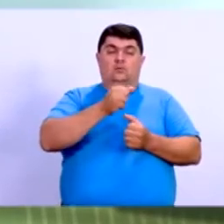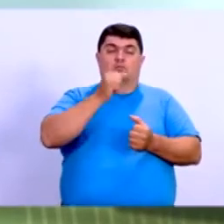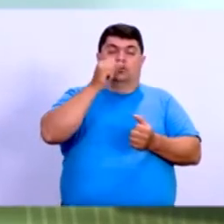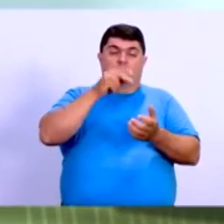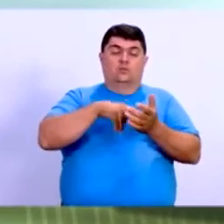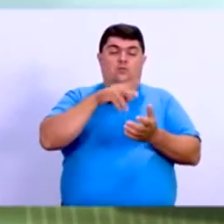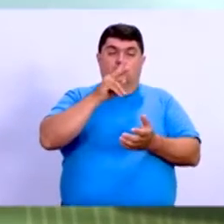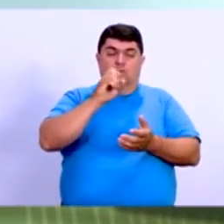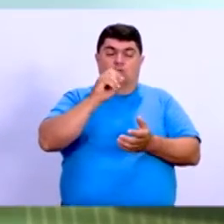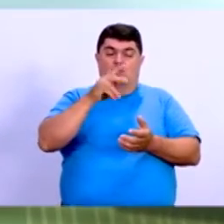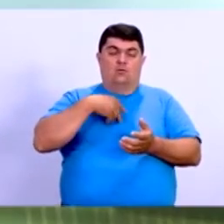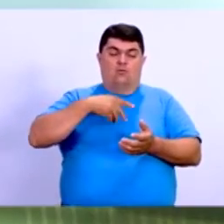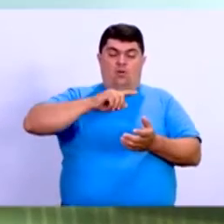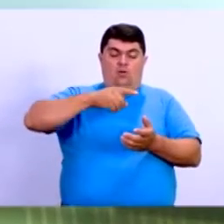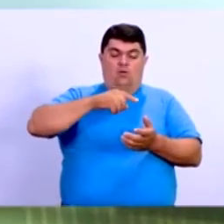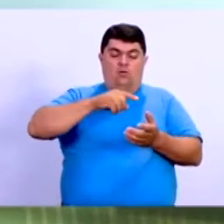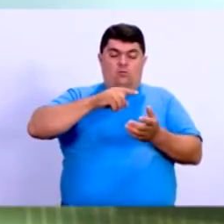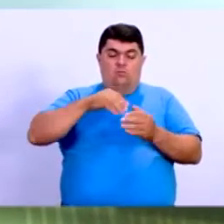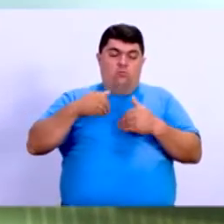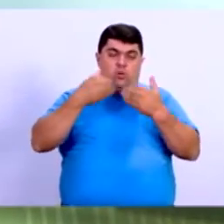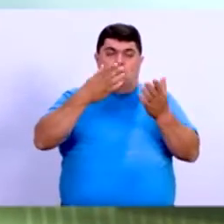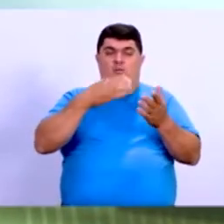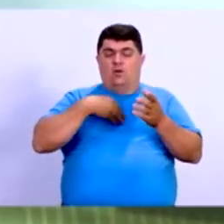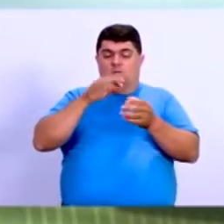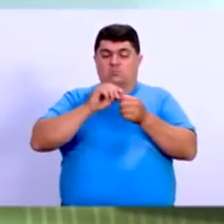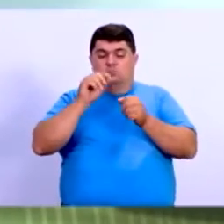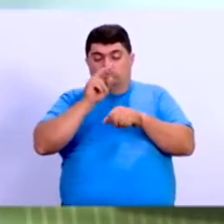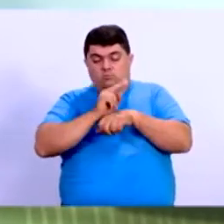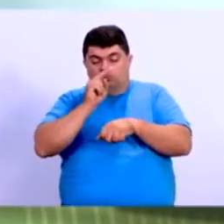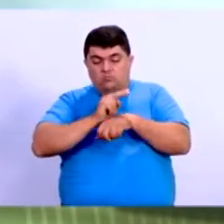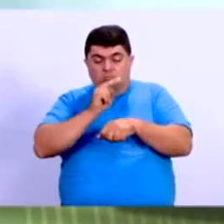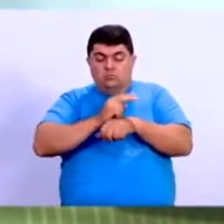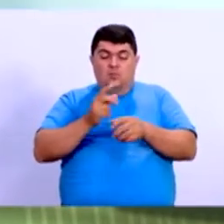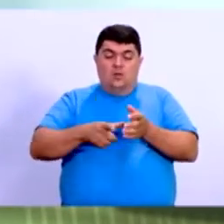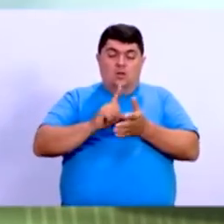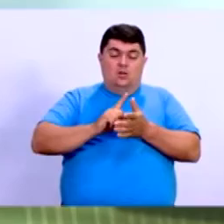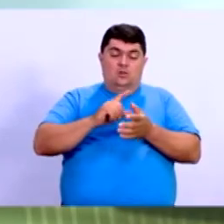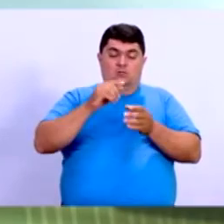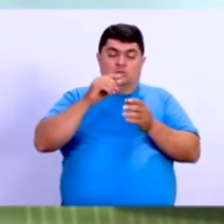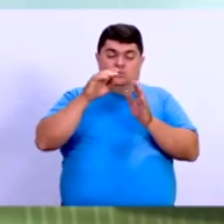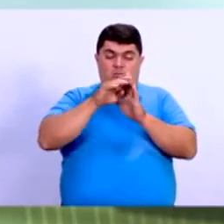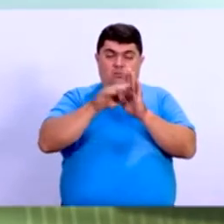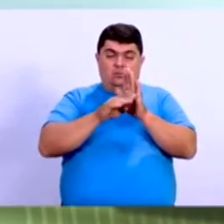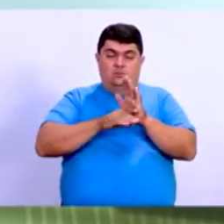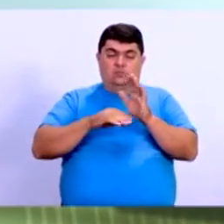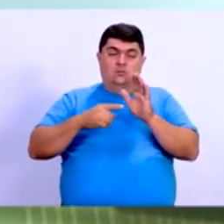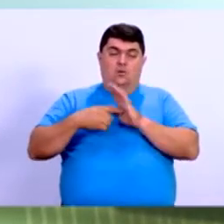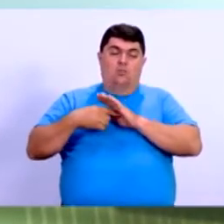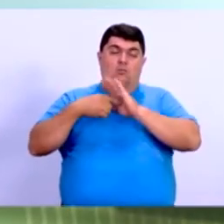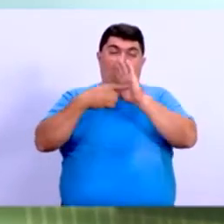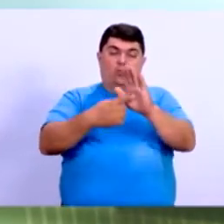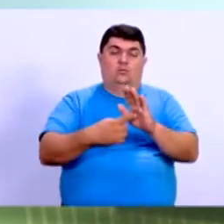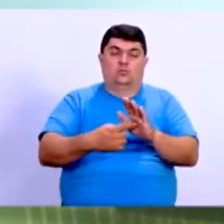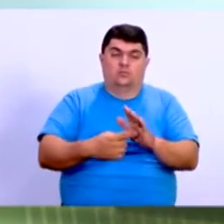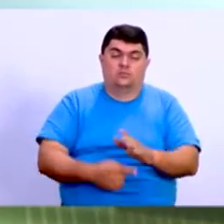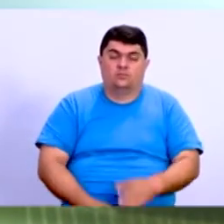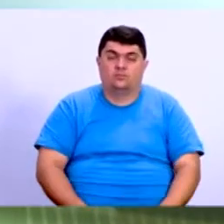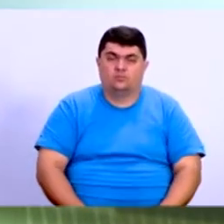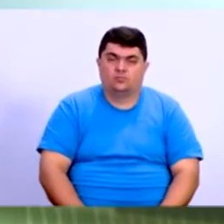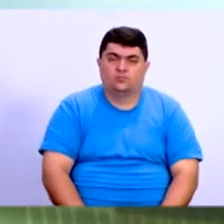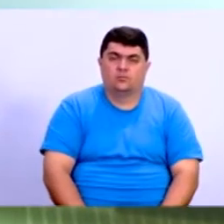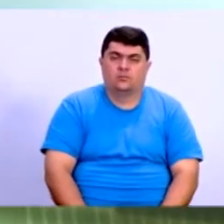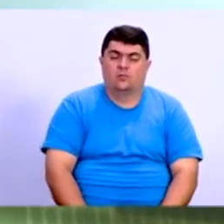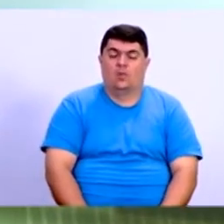passar para o usuário. Você vai tratar ela antes e vai fazer o quê? O teu sistema devolver. Então você tem que sempre pensar, qual